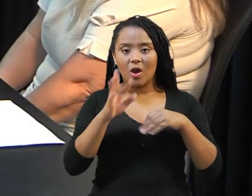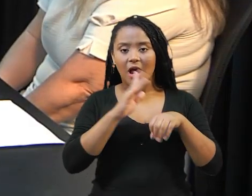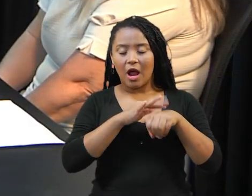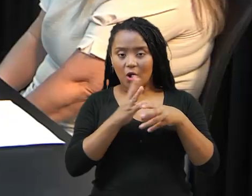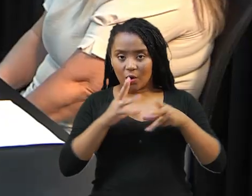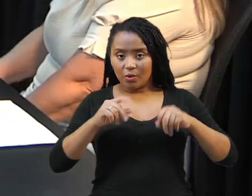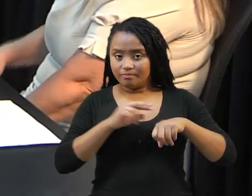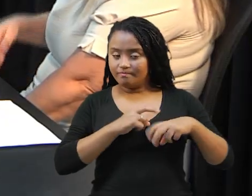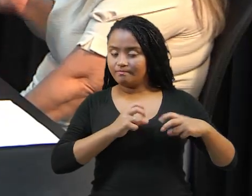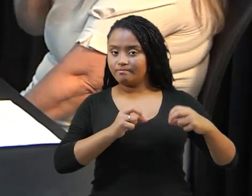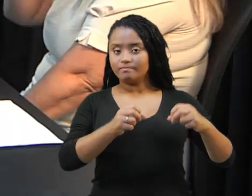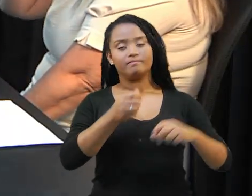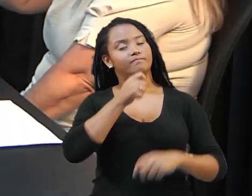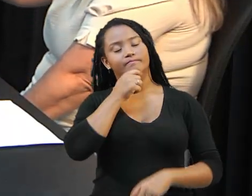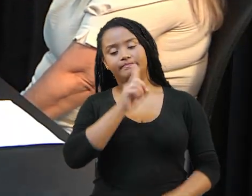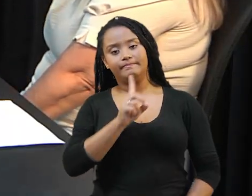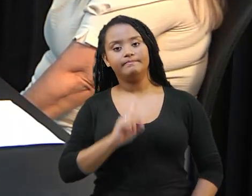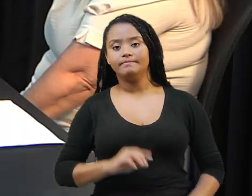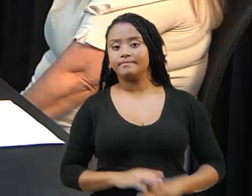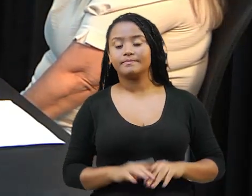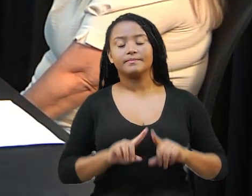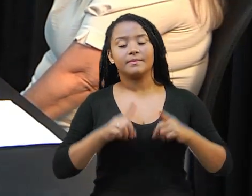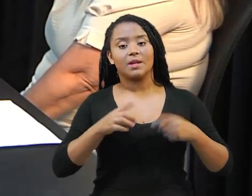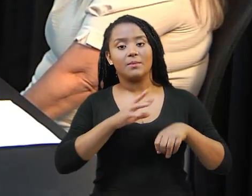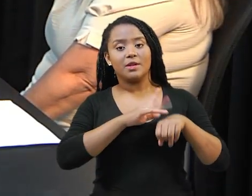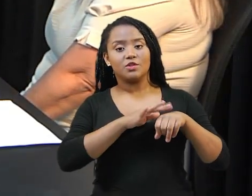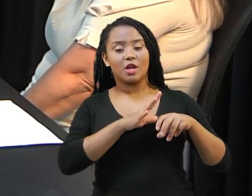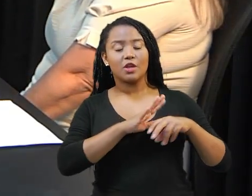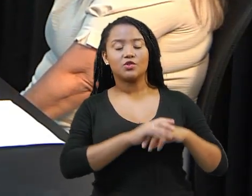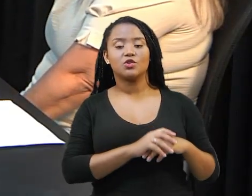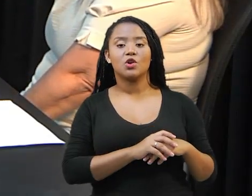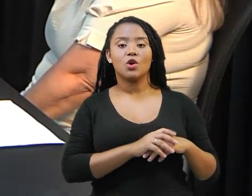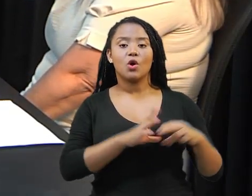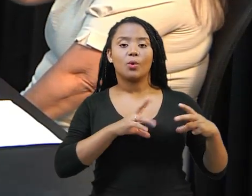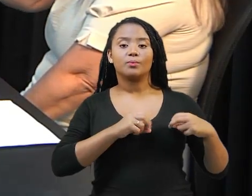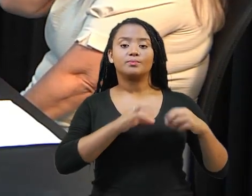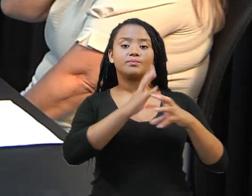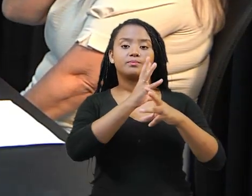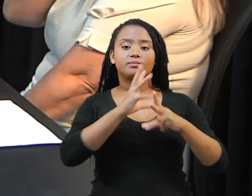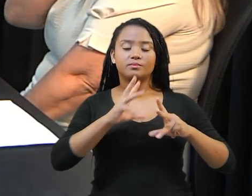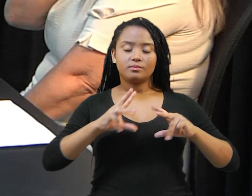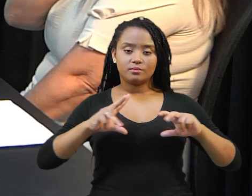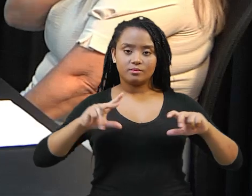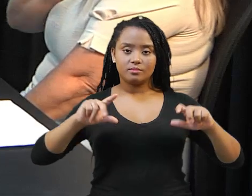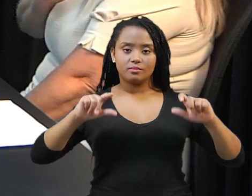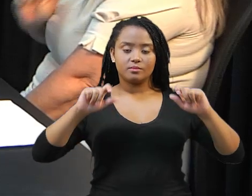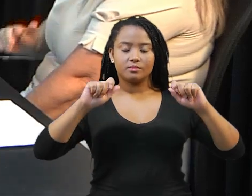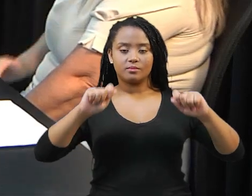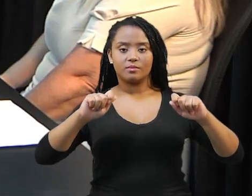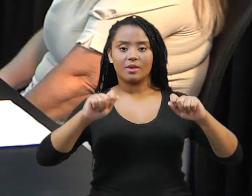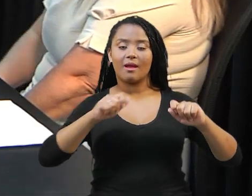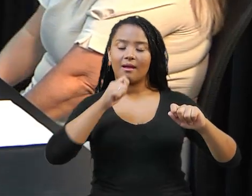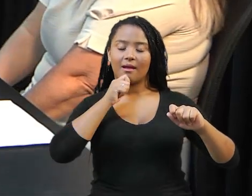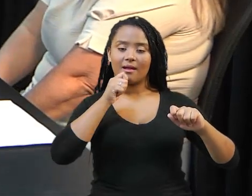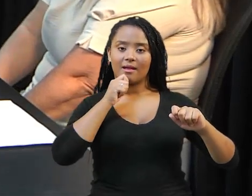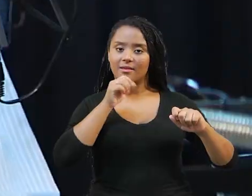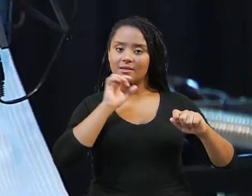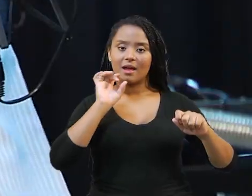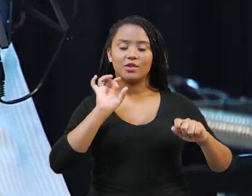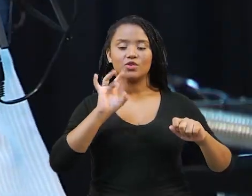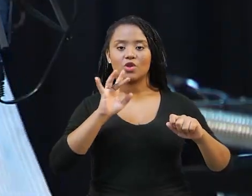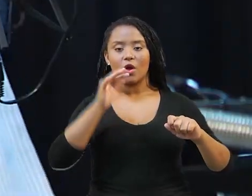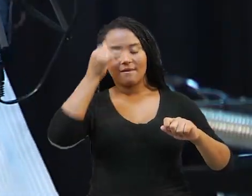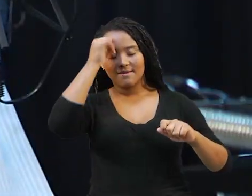eu disse, para a gente curar ou evitar uma doença e diminuir uma mortalidade de alguns tipos de câncer no futuro,